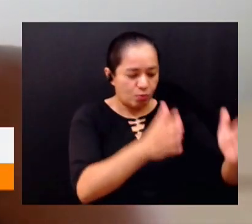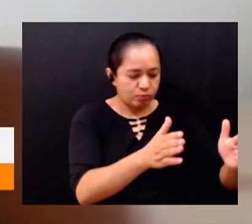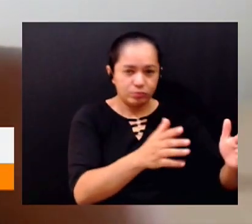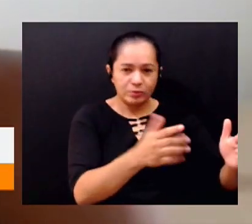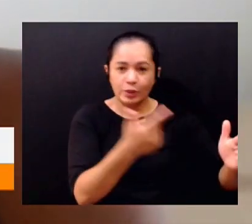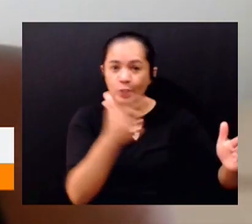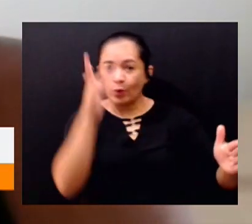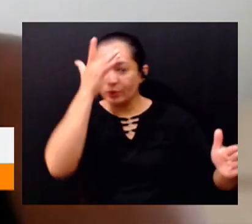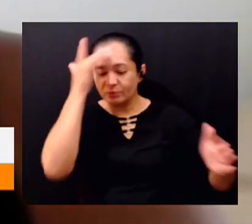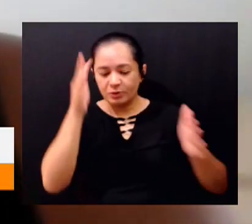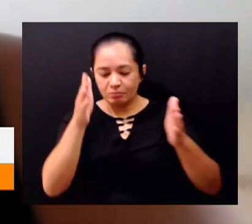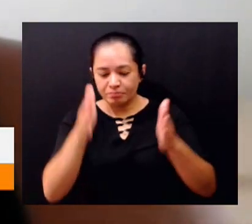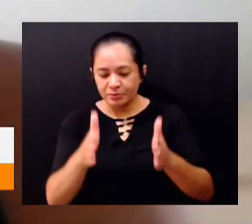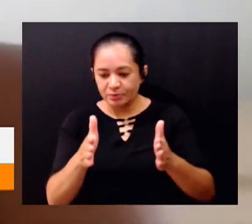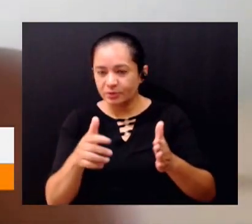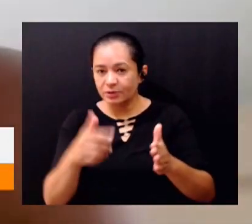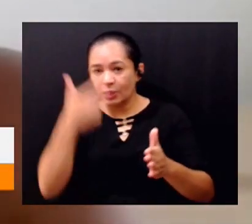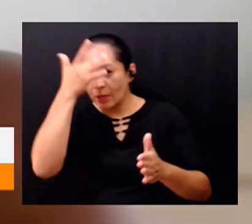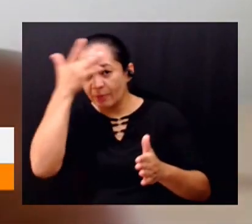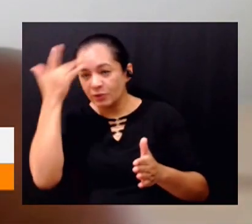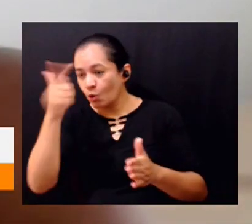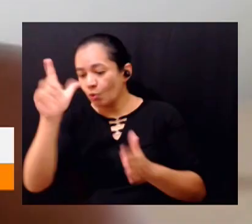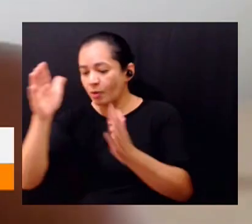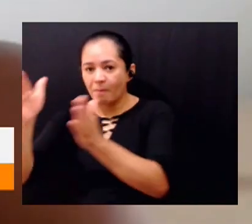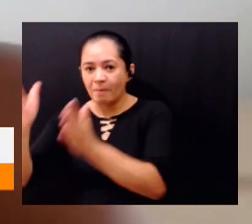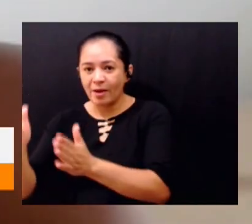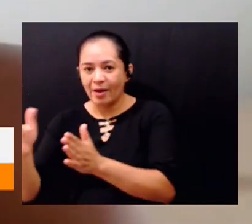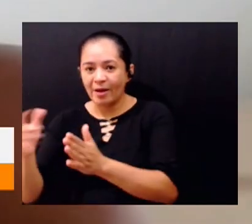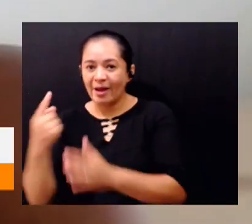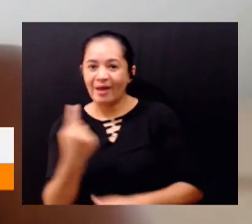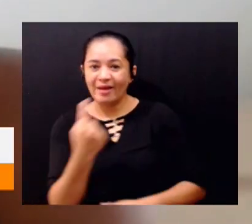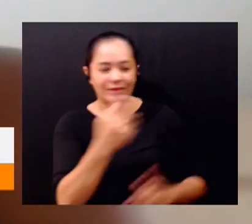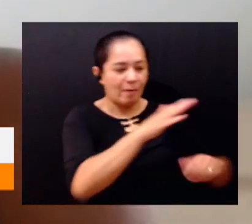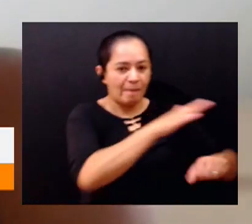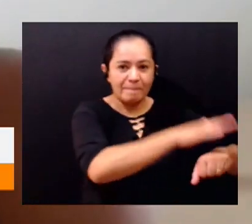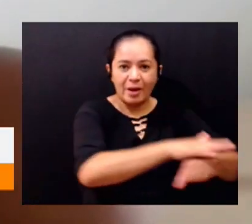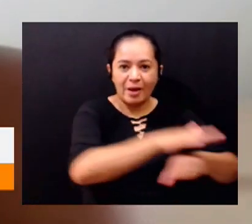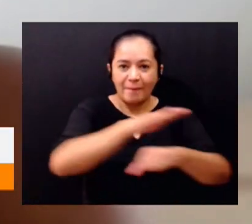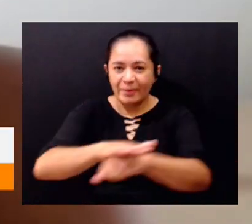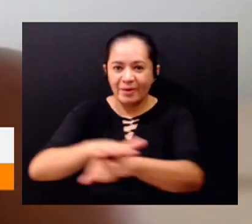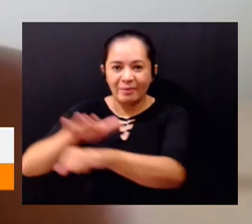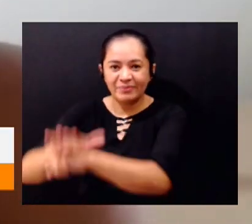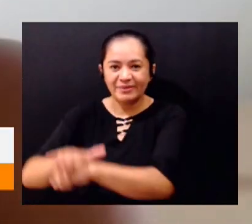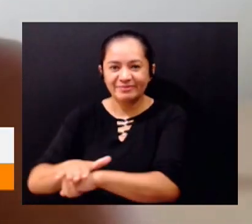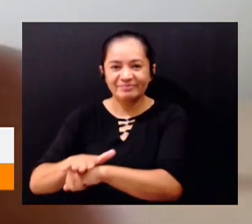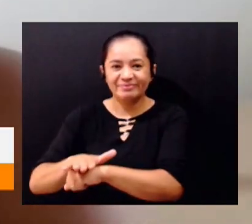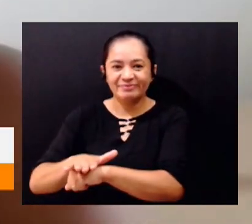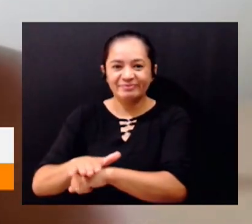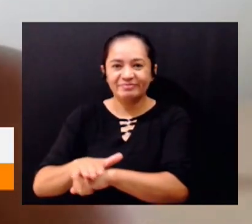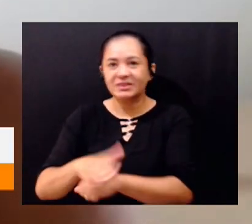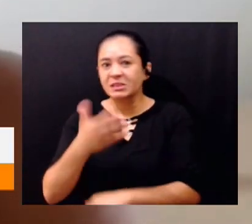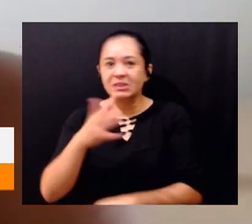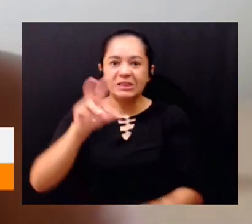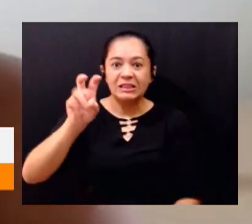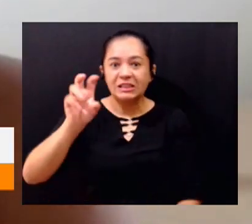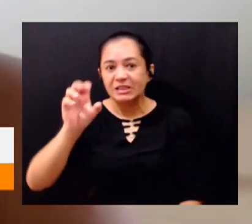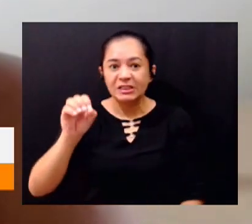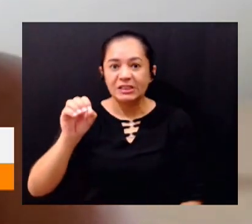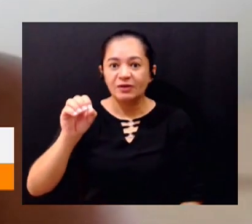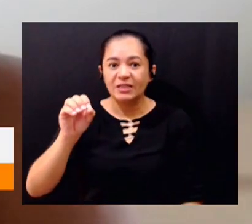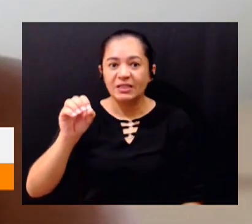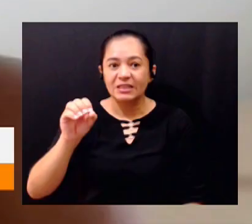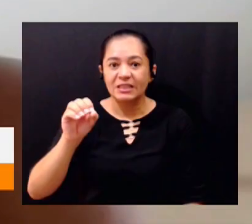agilizava o processo e fazia a gente fazer assim 50, 60, 70 páginas por